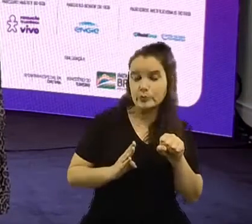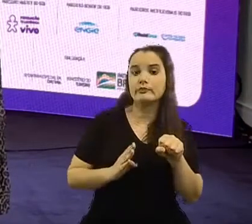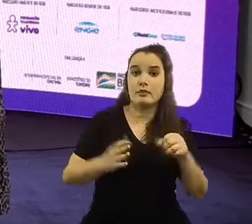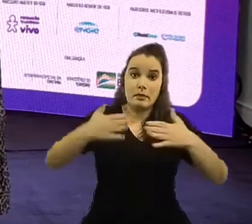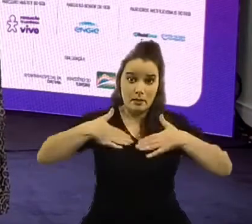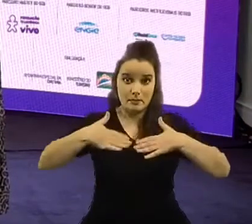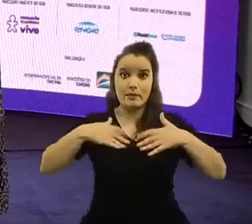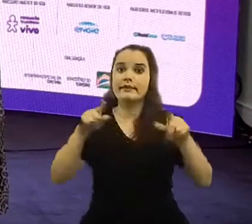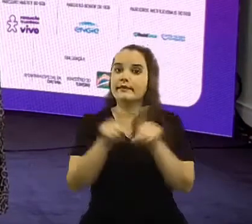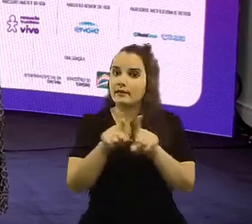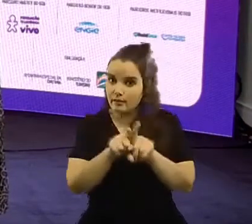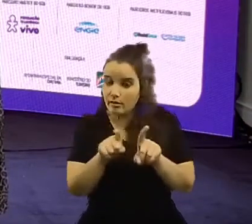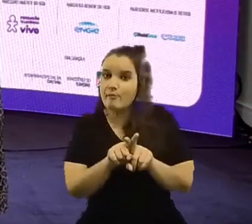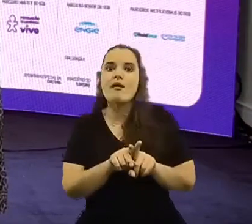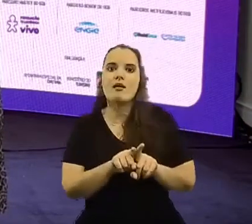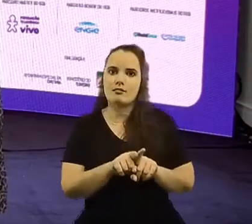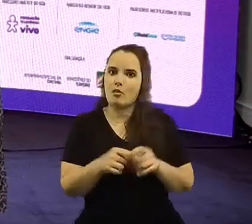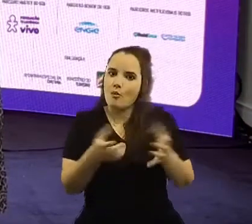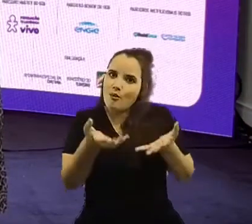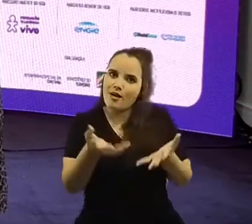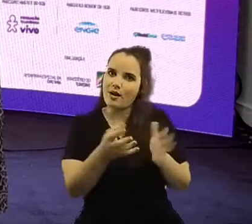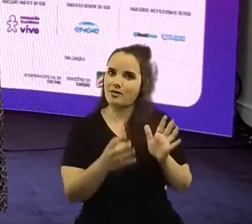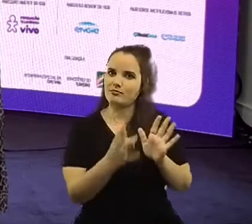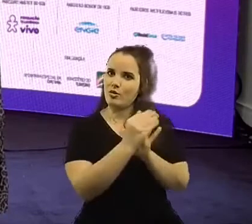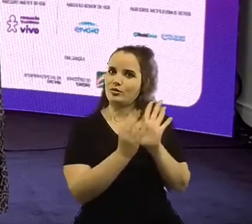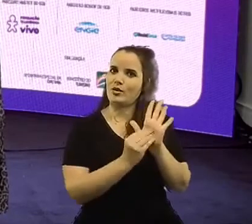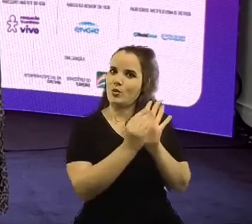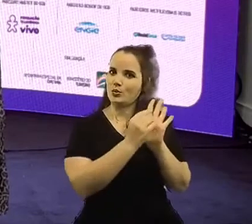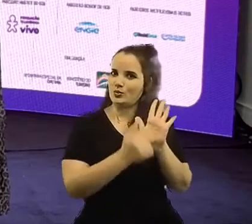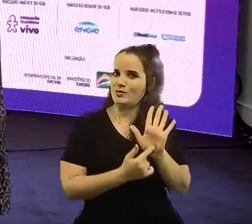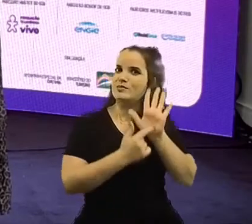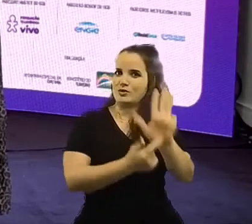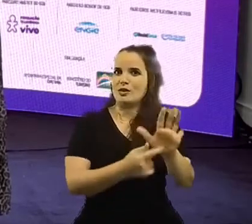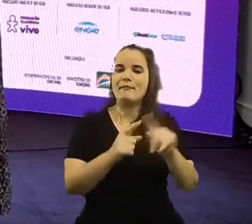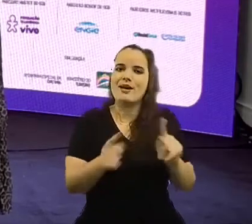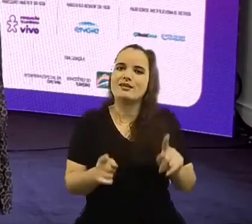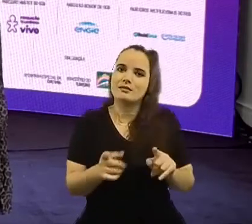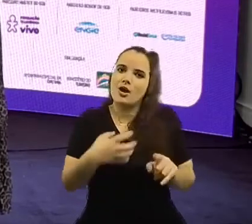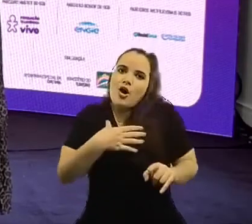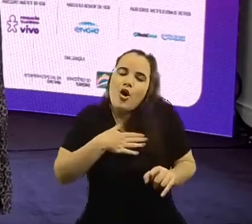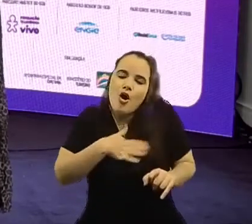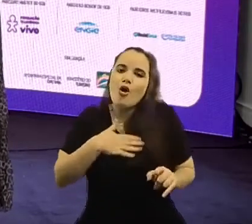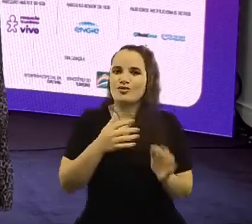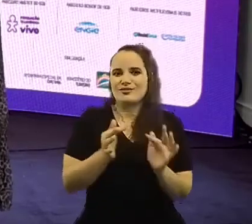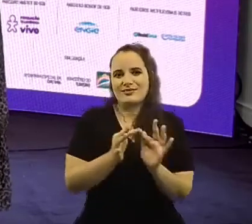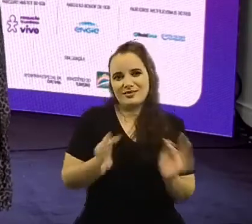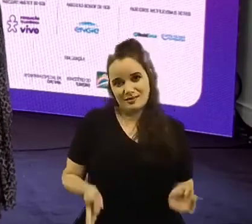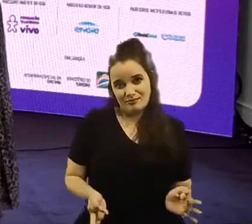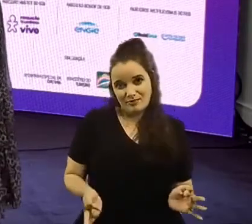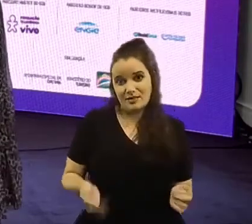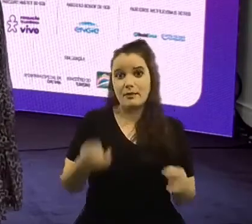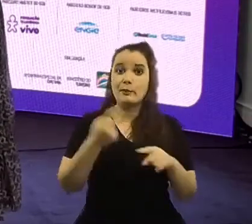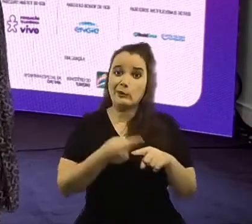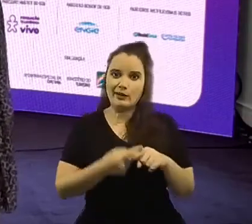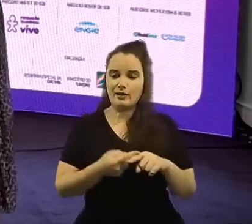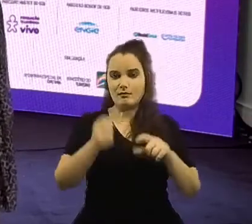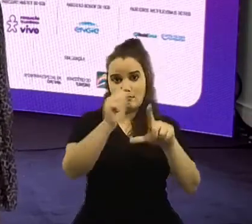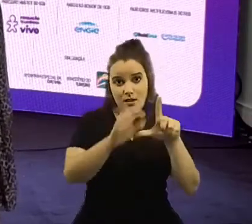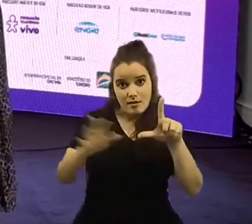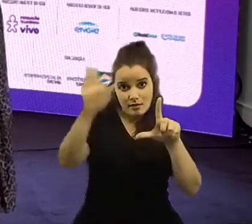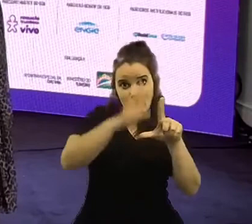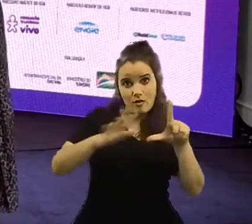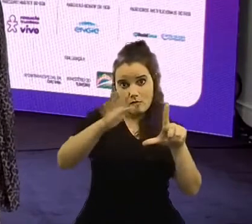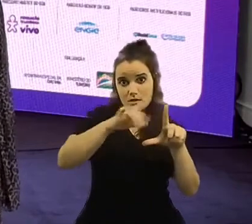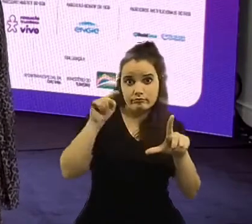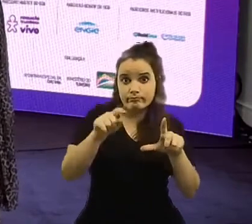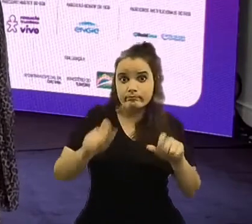conteúdo de forma muito simples. Porque quando a gente explica dessa forma e de uma forma lógica, ele fica acessível para